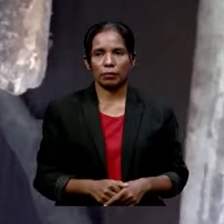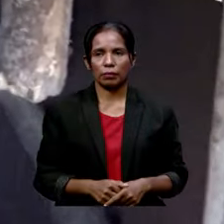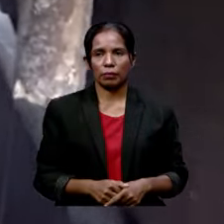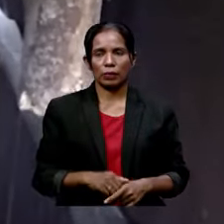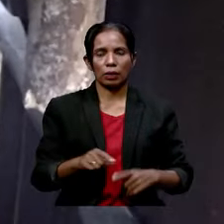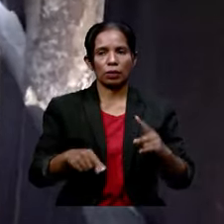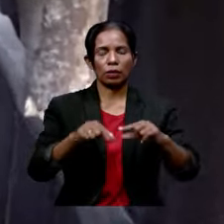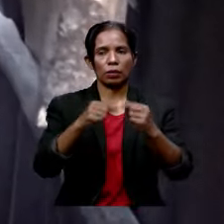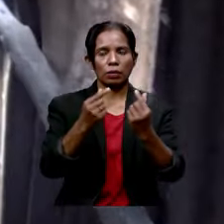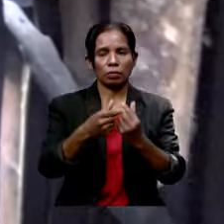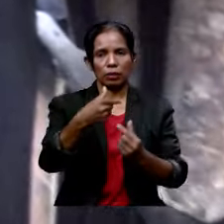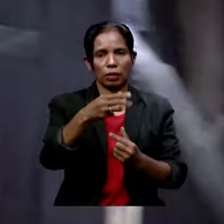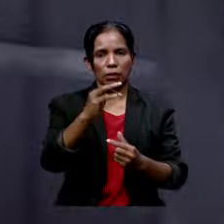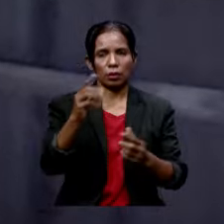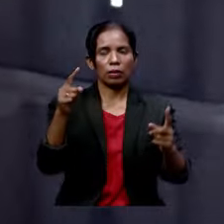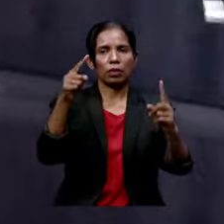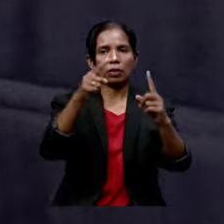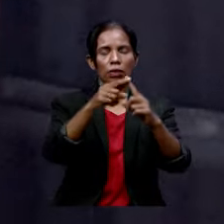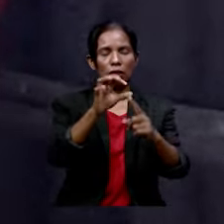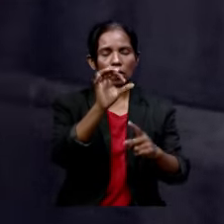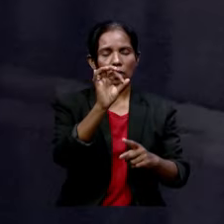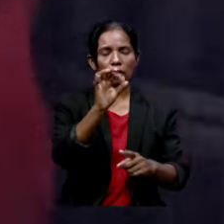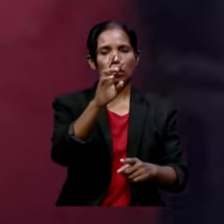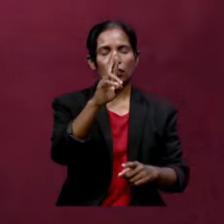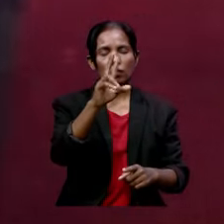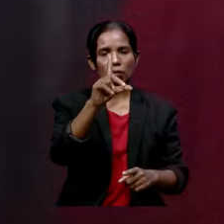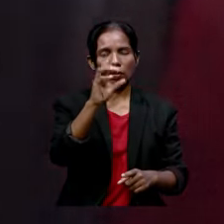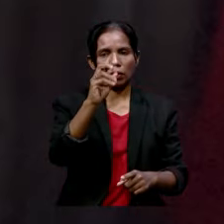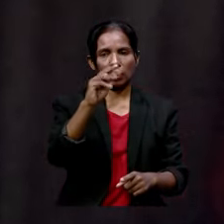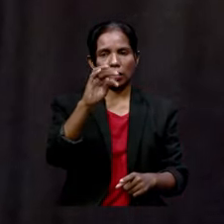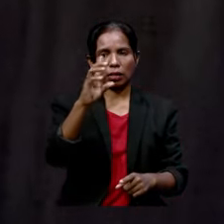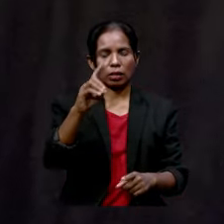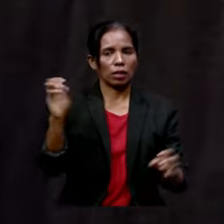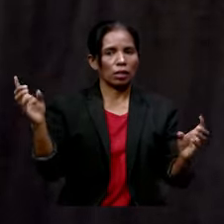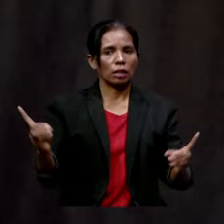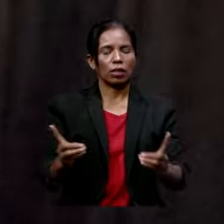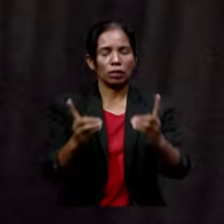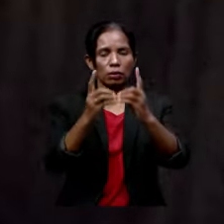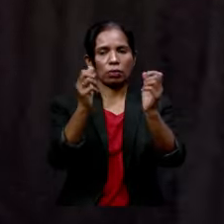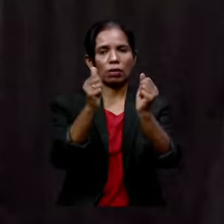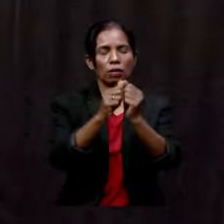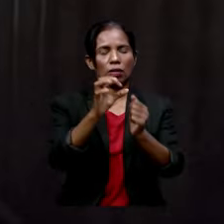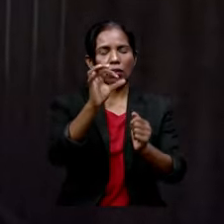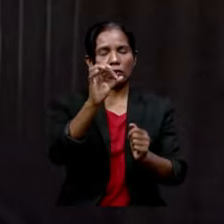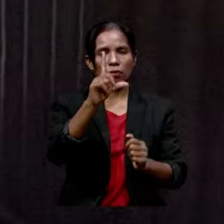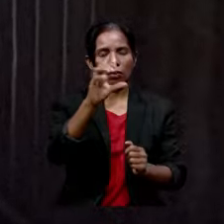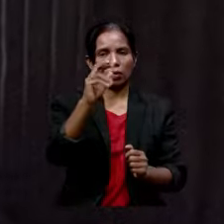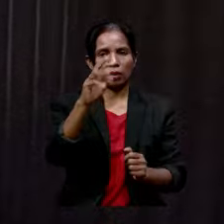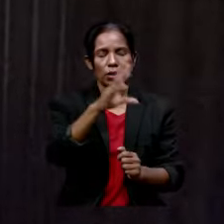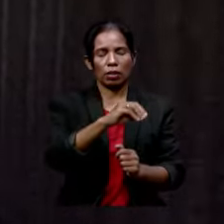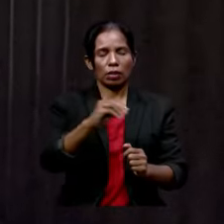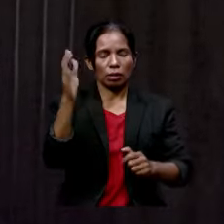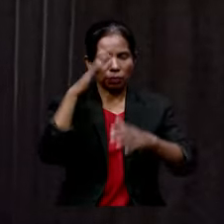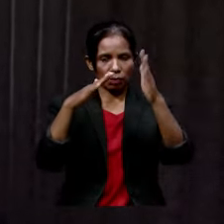Wengira ekipa jimento ia Florinda ni hela fatin ia remisiu, la consegue a surumalo Florinda, tamba ia acontecimento